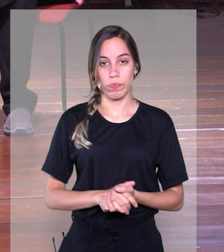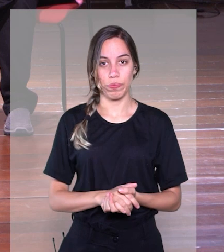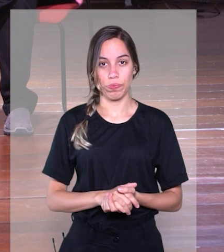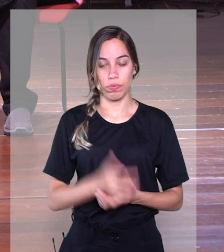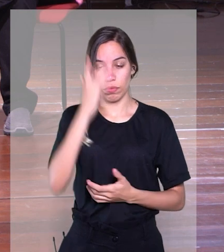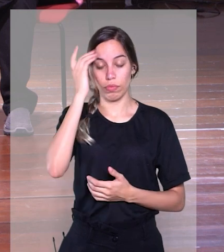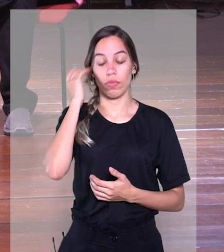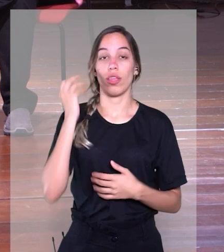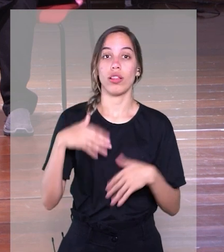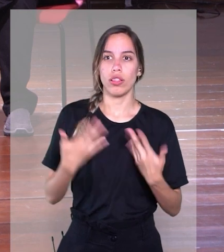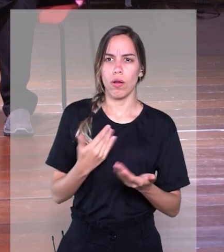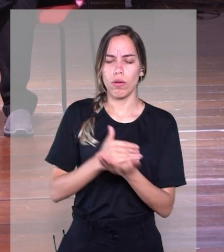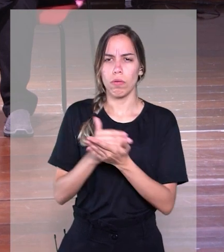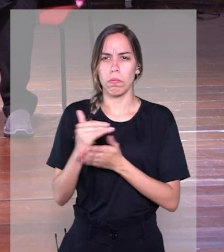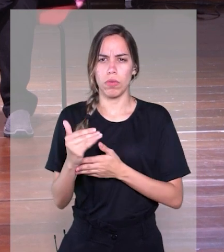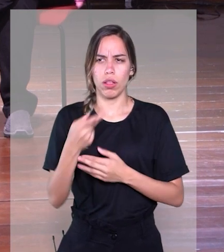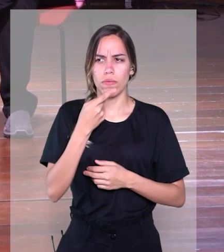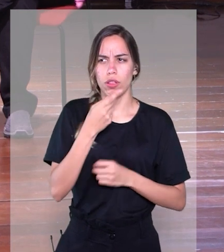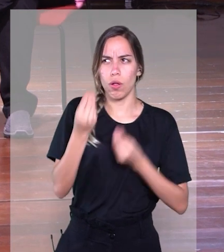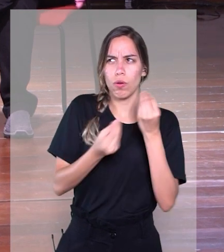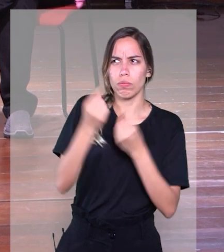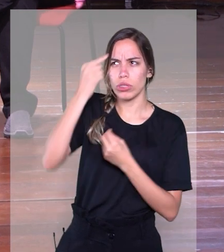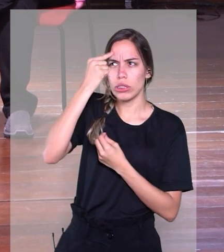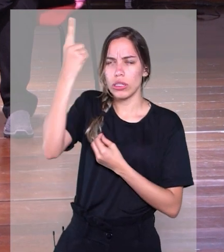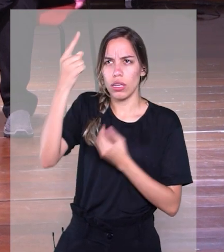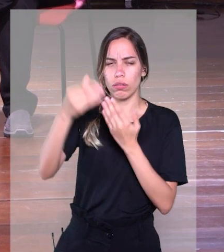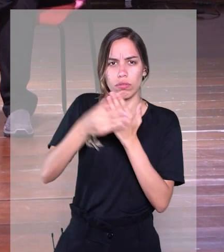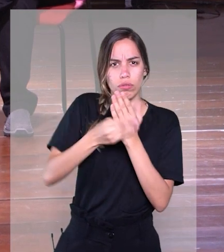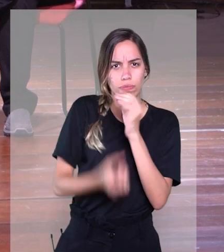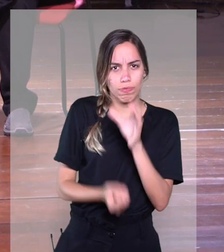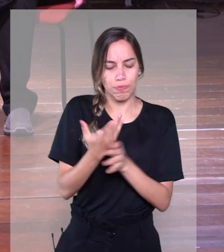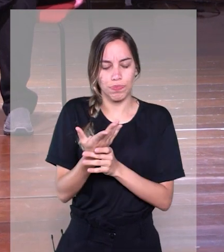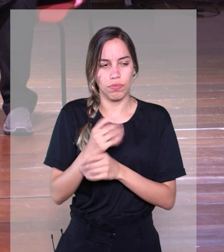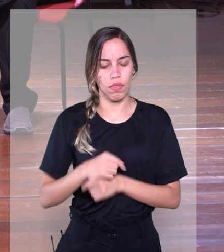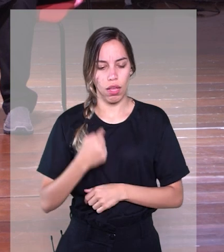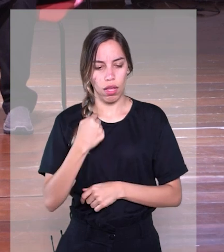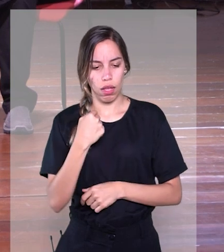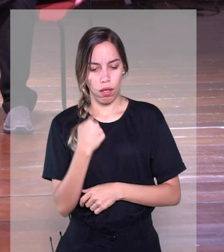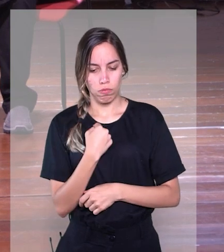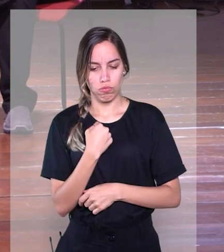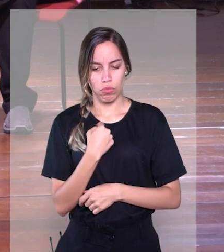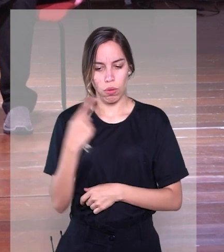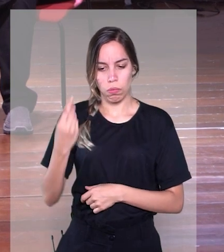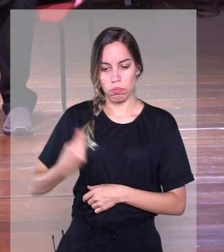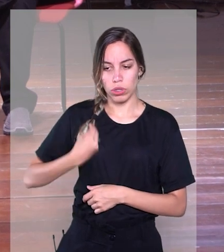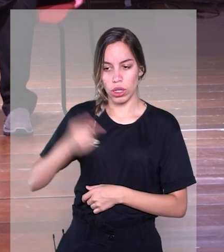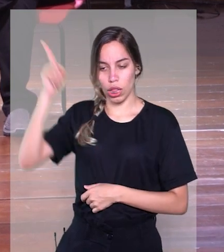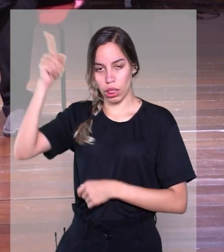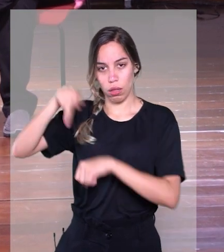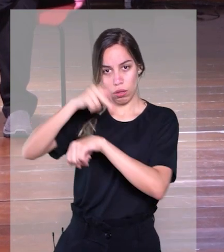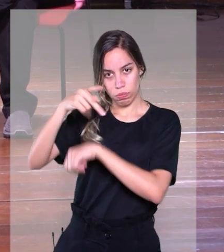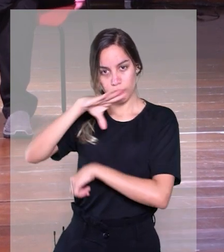Vou começar comentando como surgiu a ideia deste livro. Eu recentemente estive em Portugal,